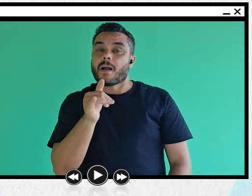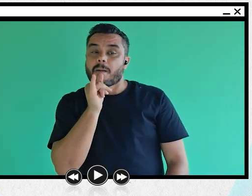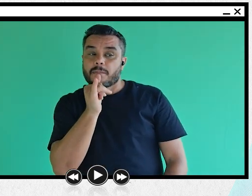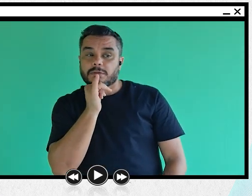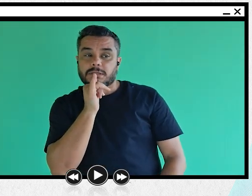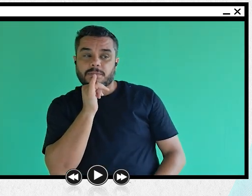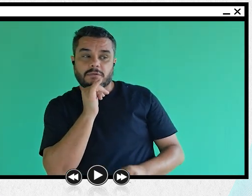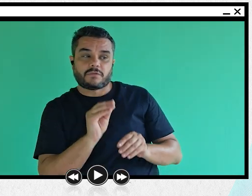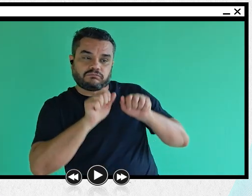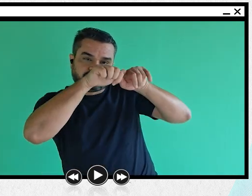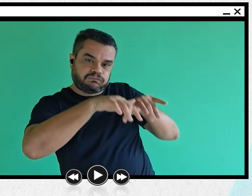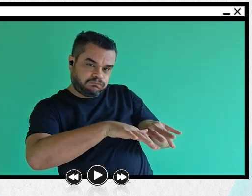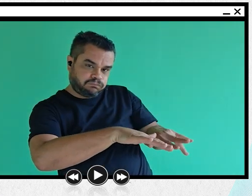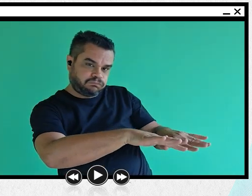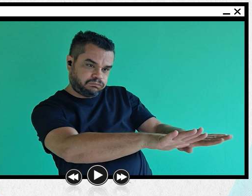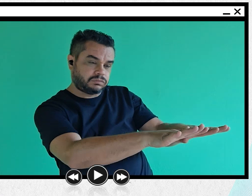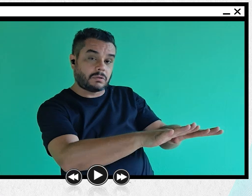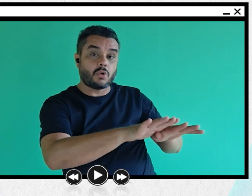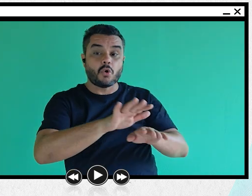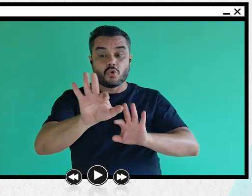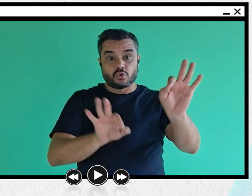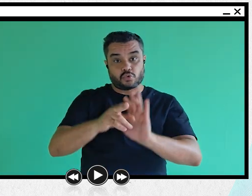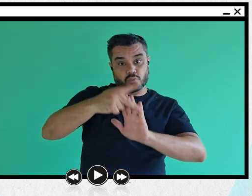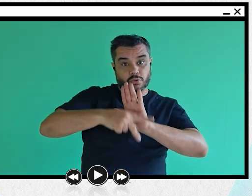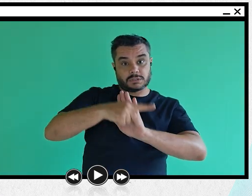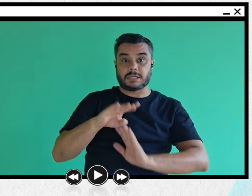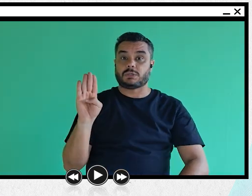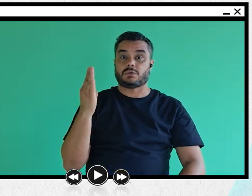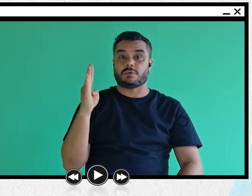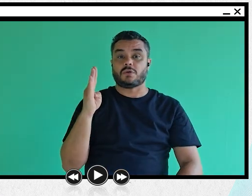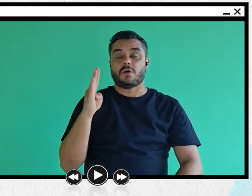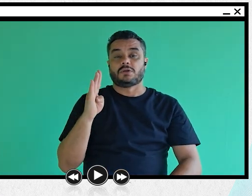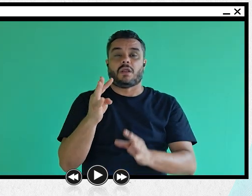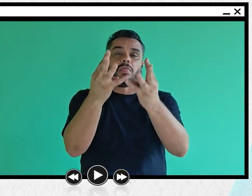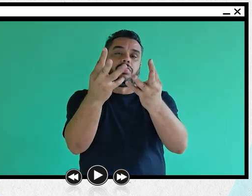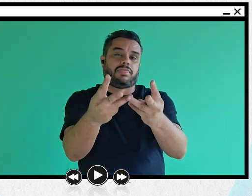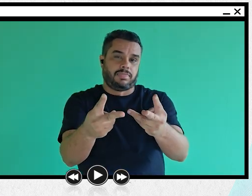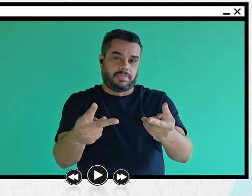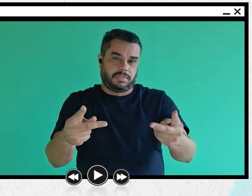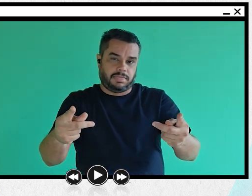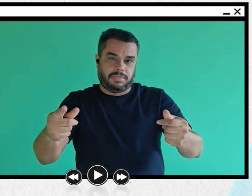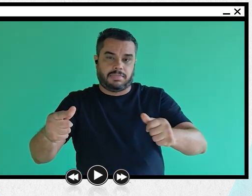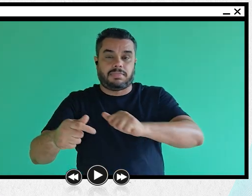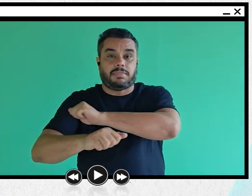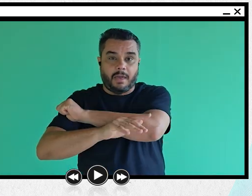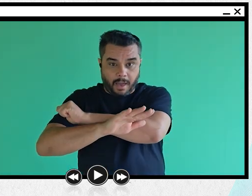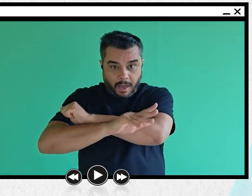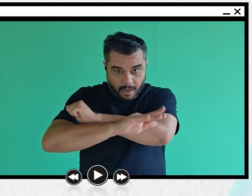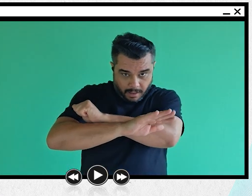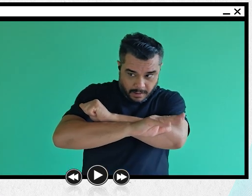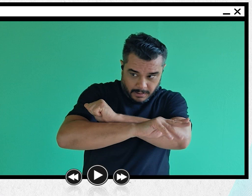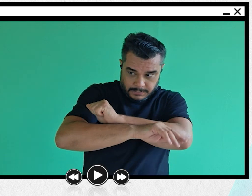corpo d'água. Então, os processos biológicos, eles degradam alguns ácidos orgânicos que estão presentes no esgoto das